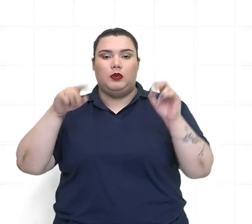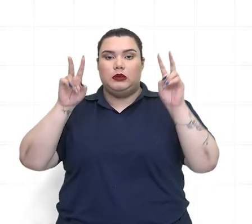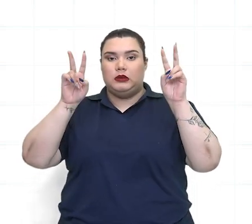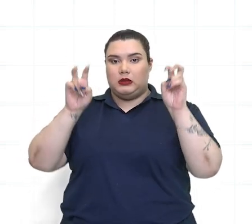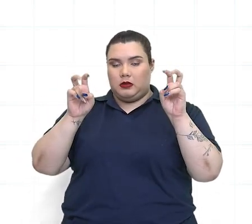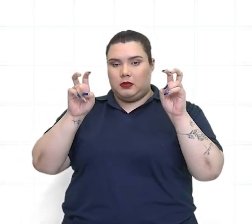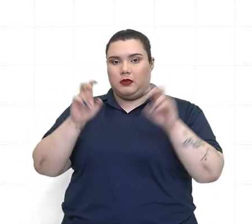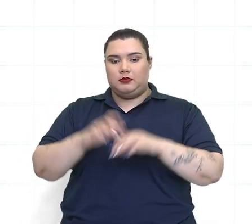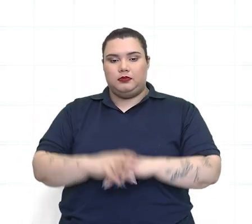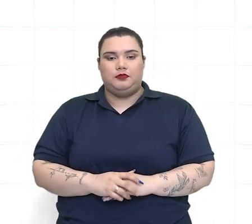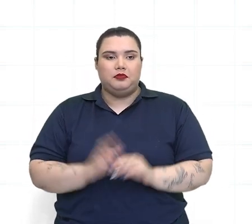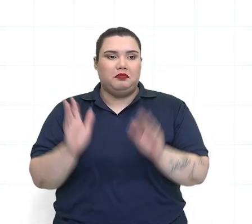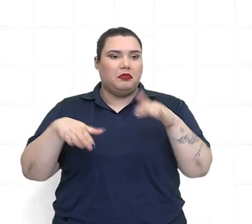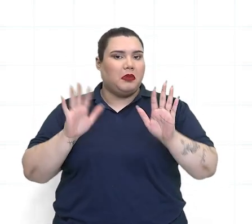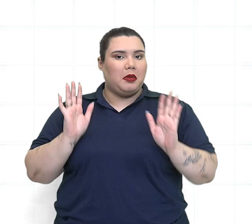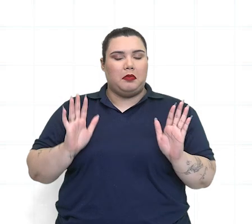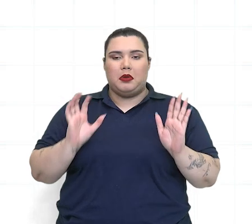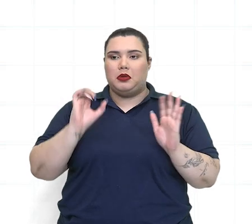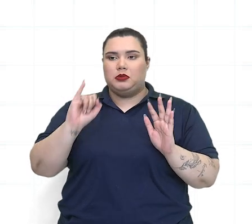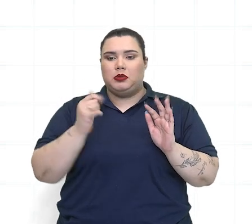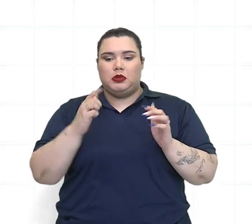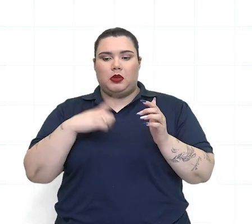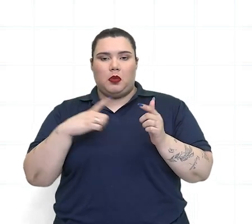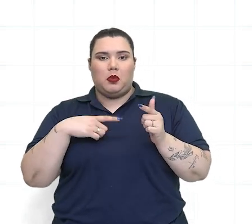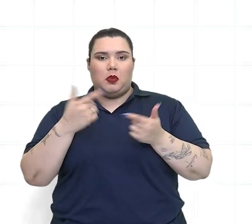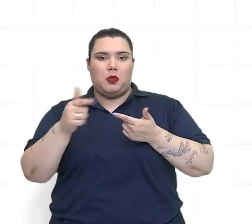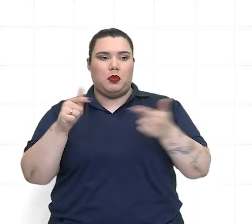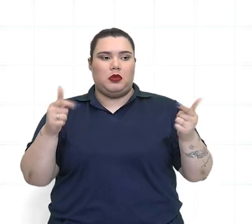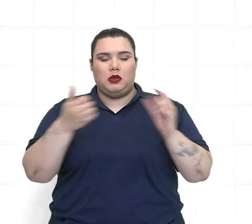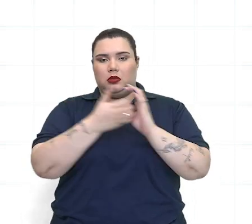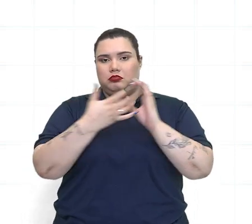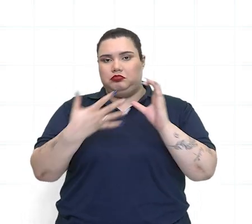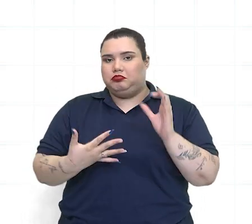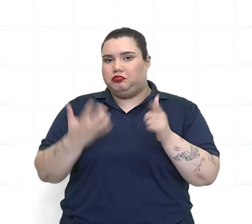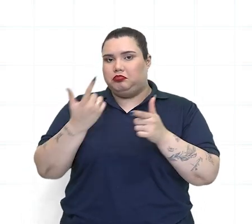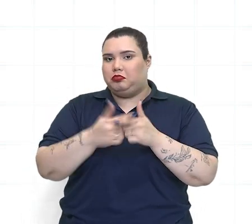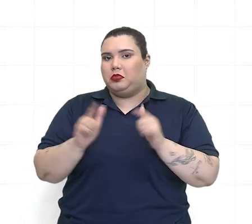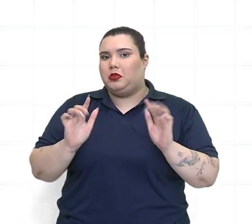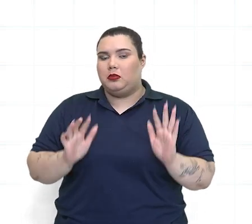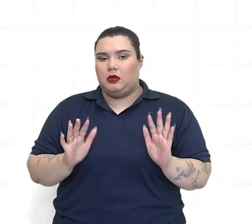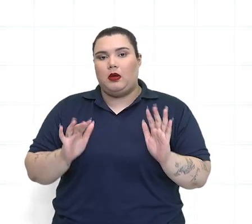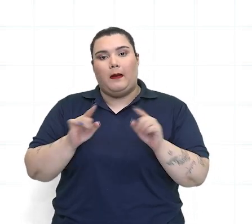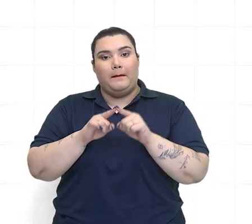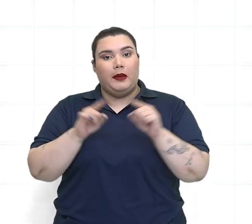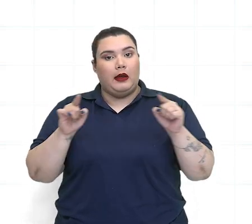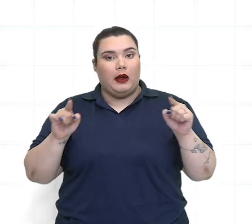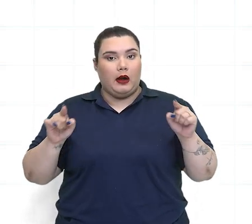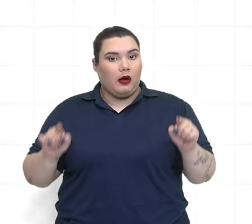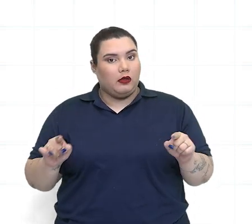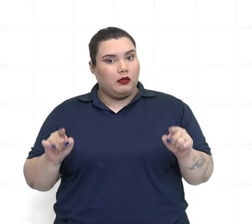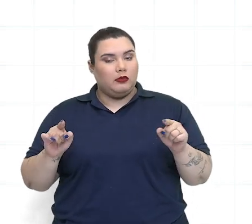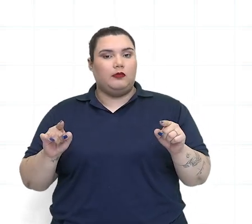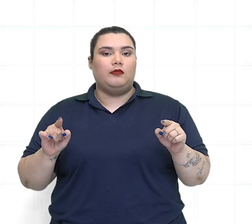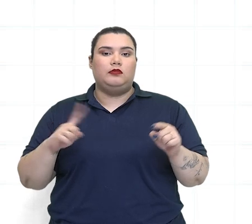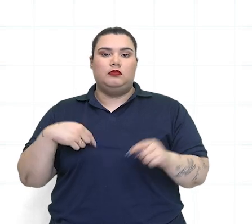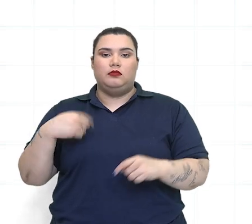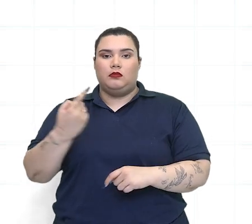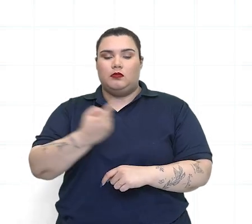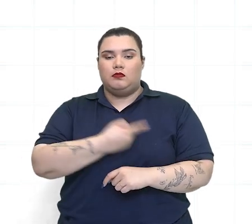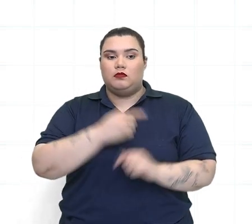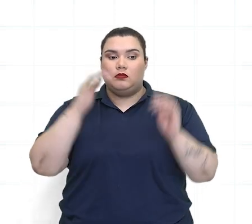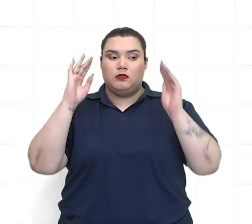tema. Não importa os demais elementos, né, que venha dentro desse texto, mas o que nós